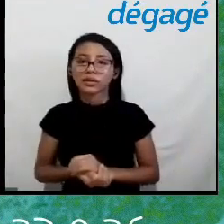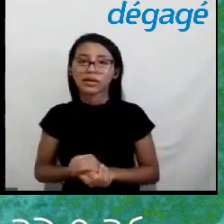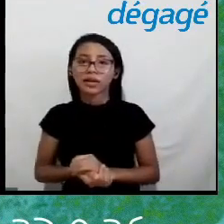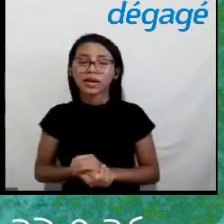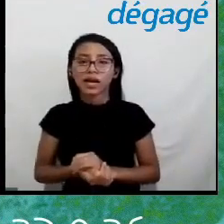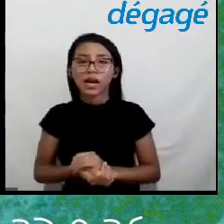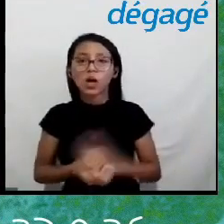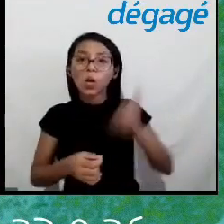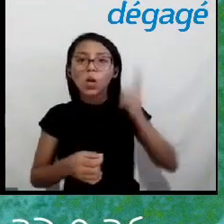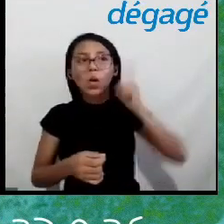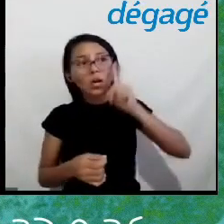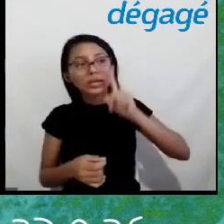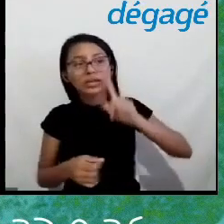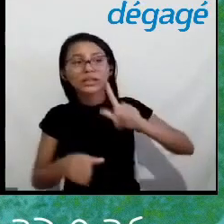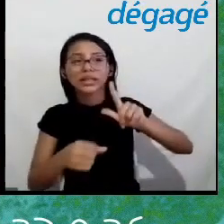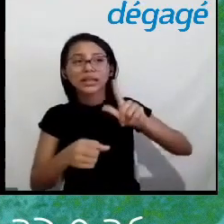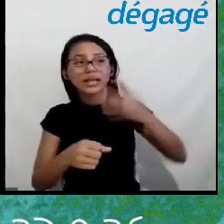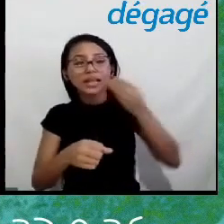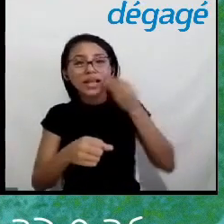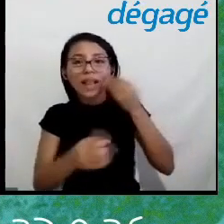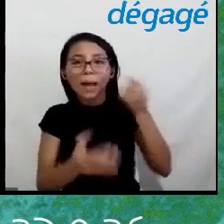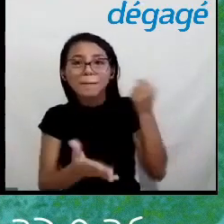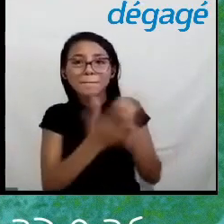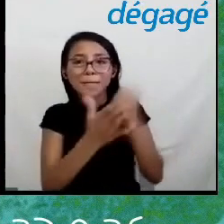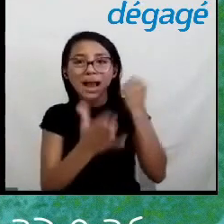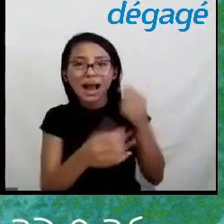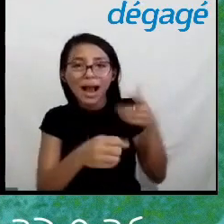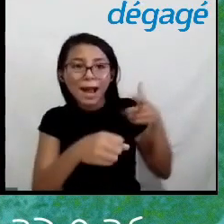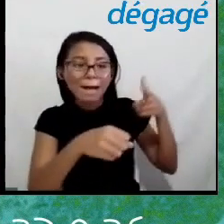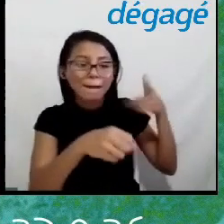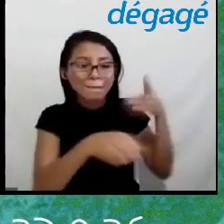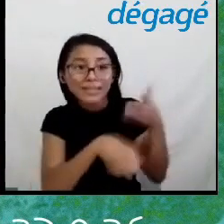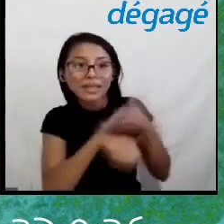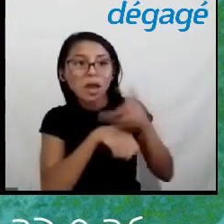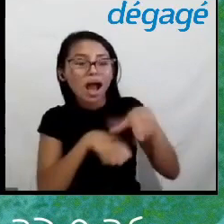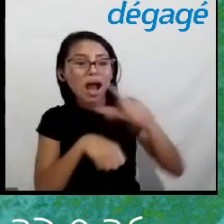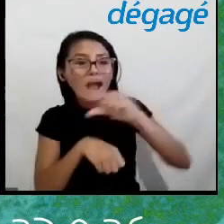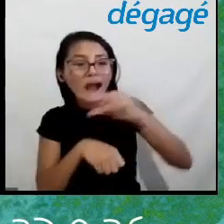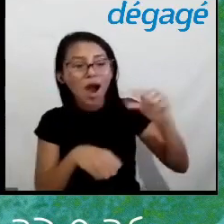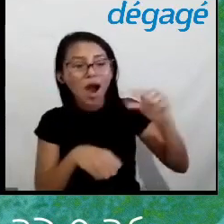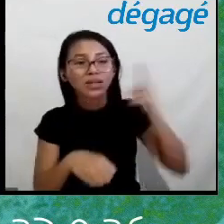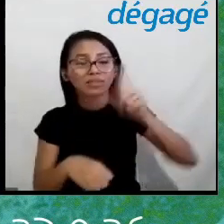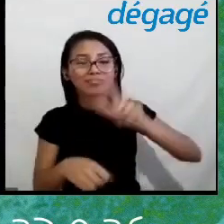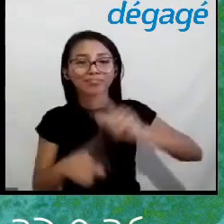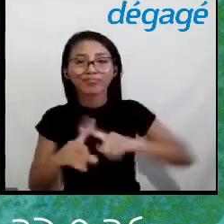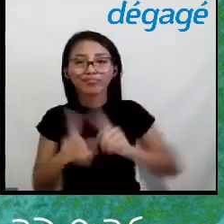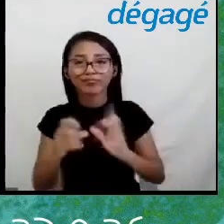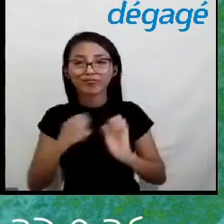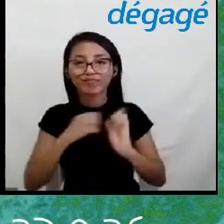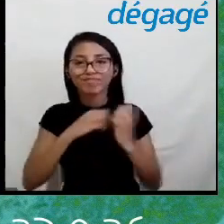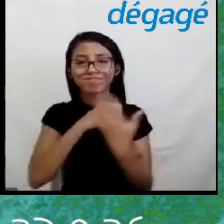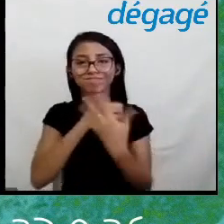tudo, enfim, mas assim, pós-vacina, na era pós-vacina, espero poder participar.